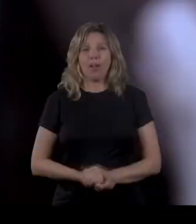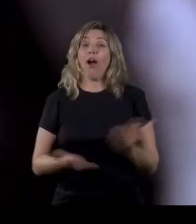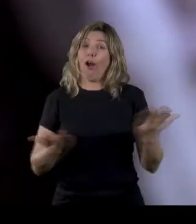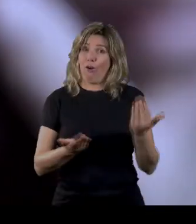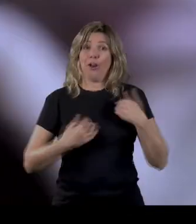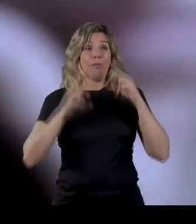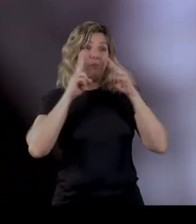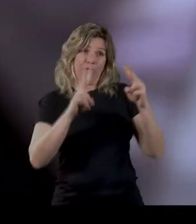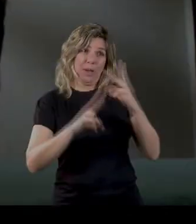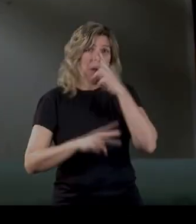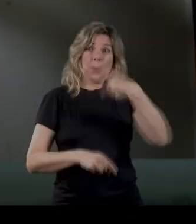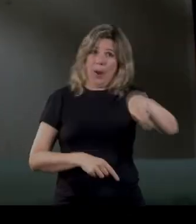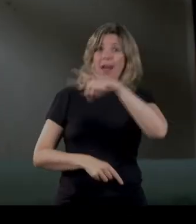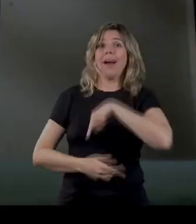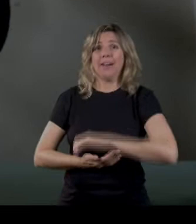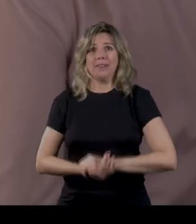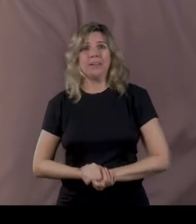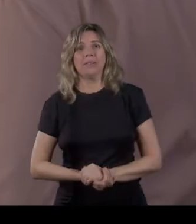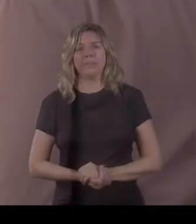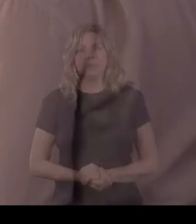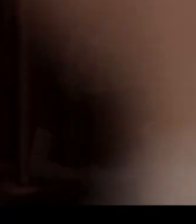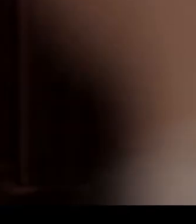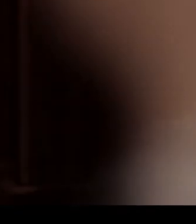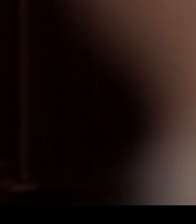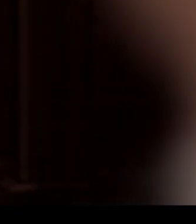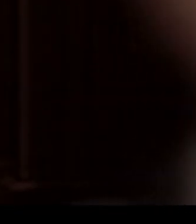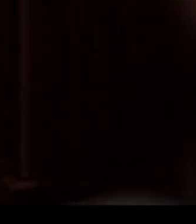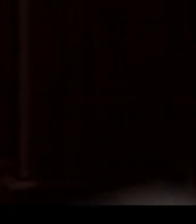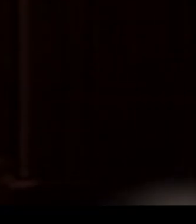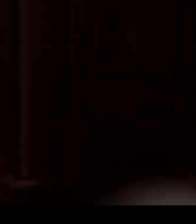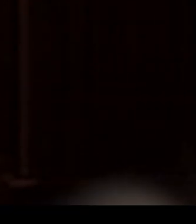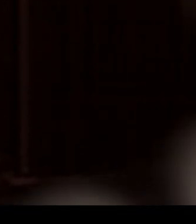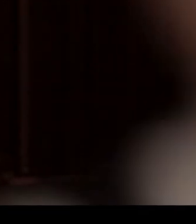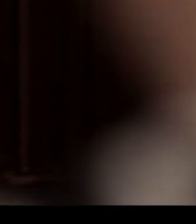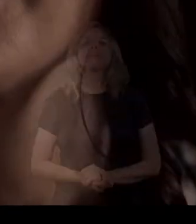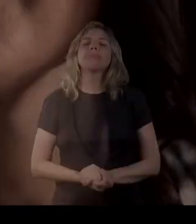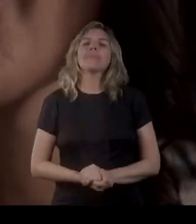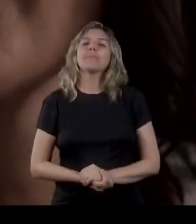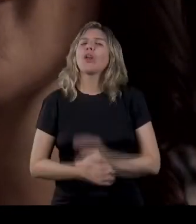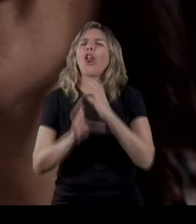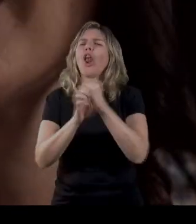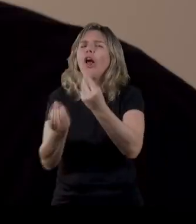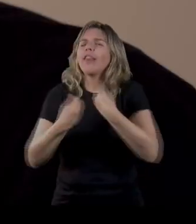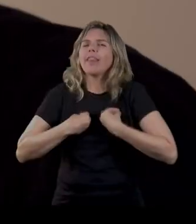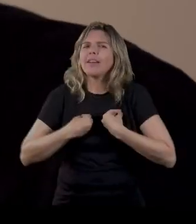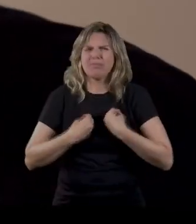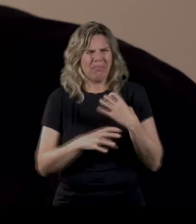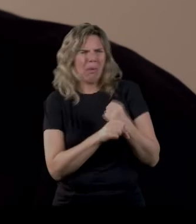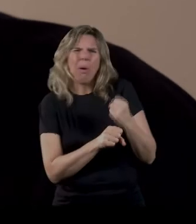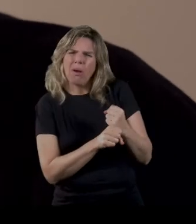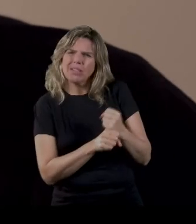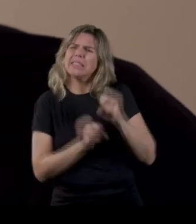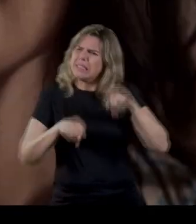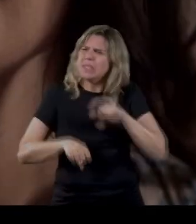elas. Agora é ver o que vocês veem. Toca o rosto do amigo. A esposa. Soledade Villamil. Que nota você me daria?